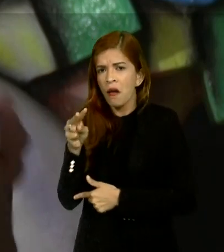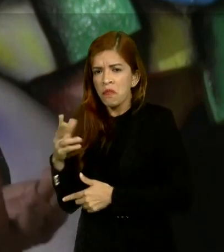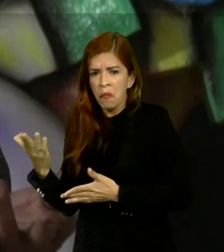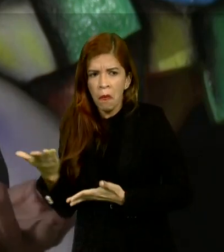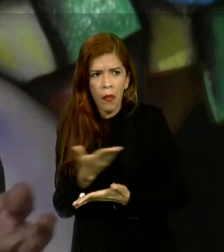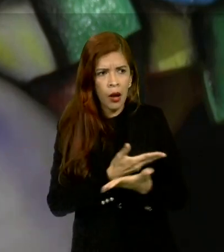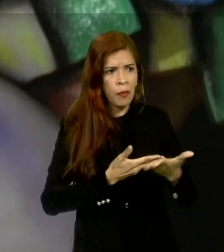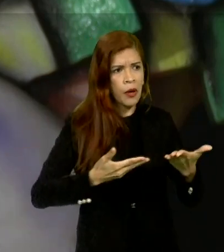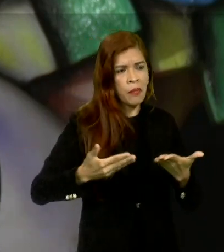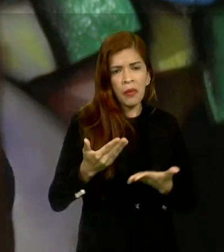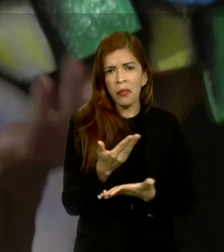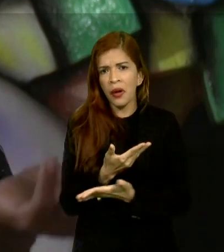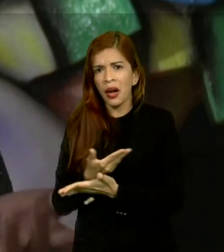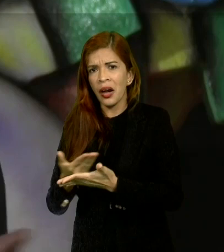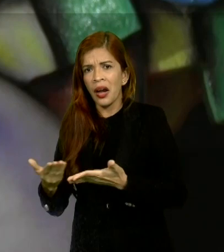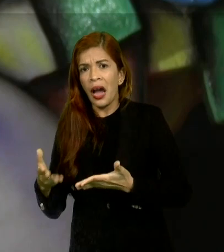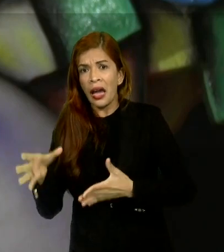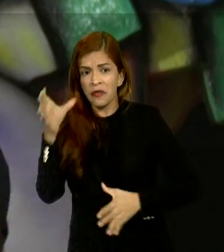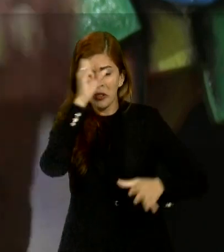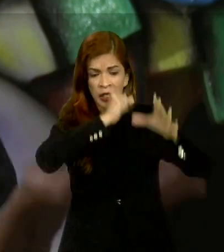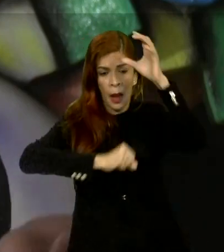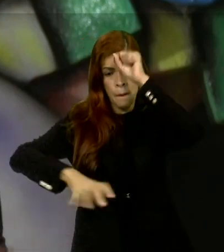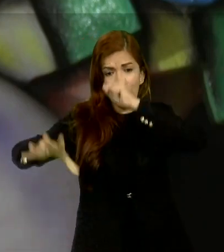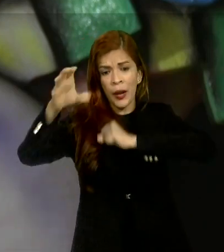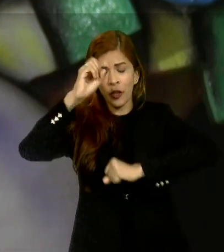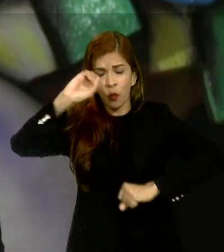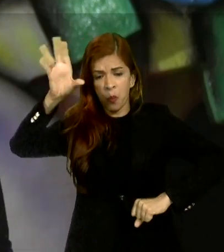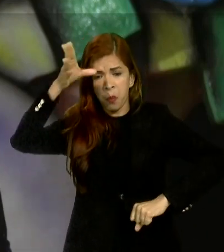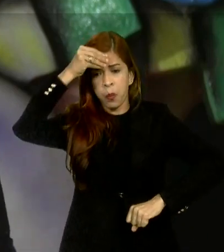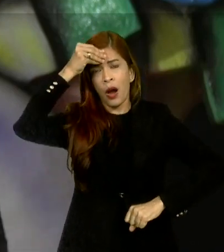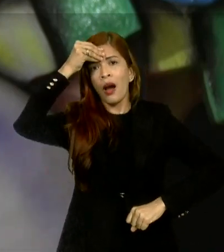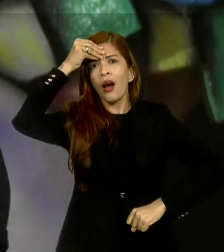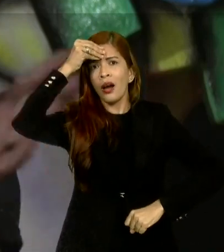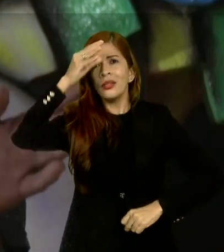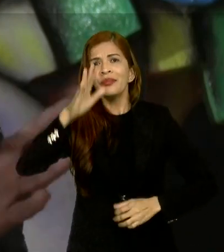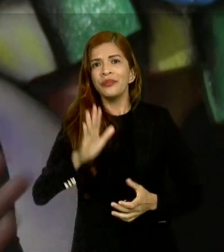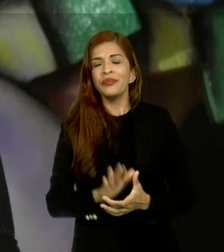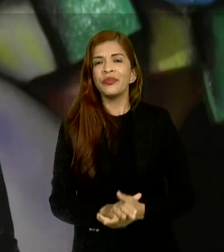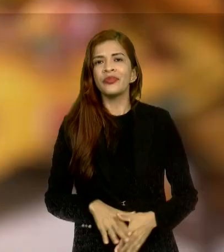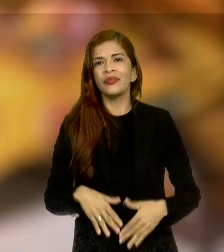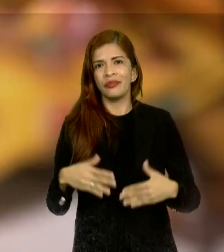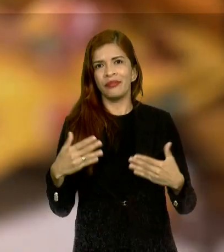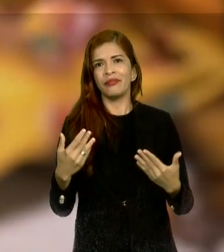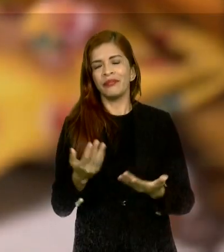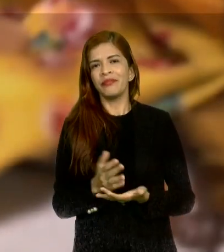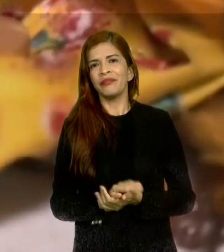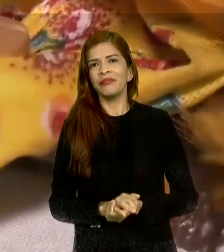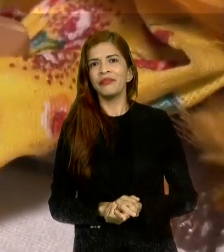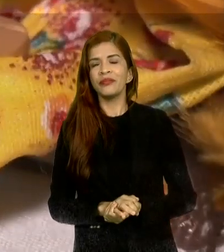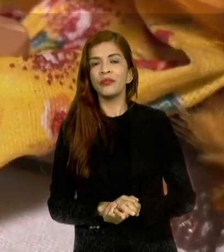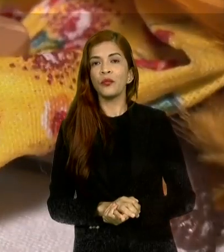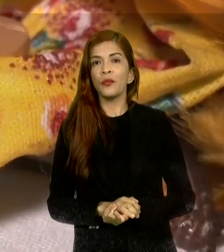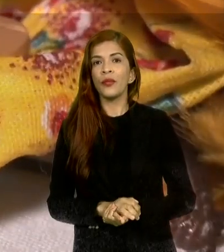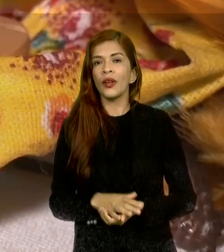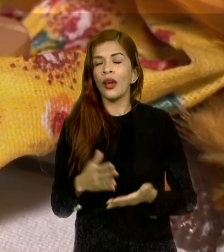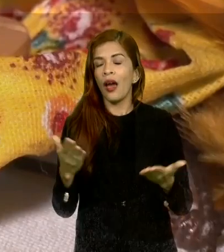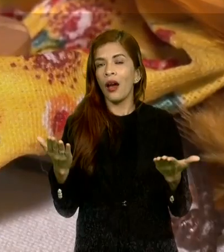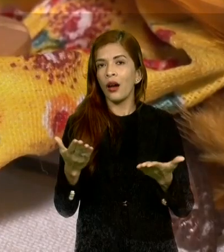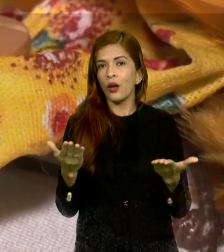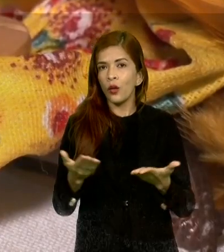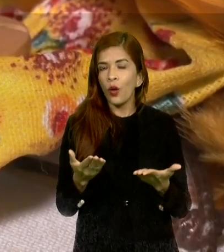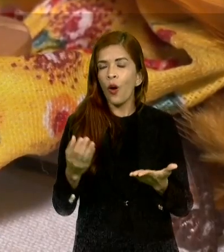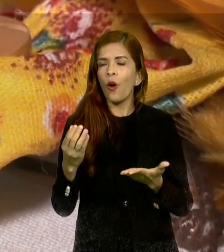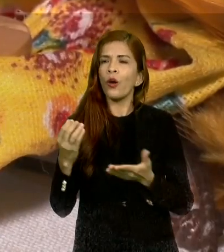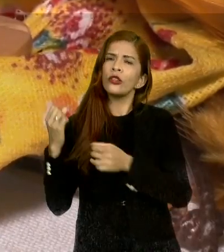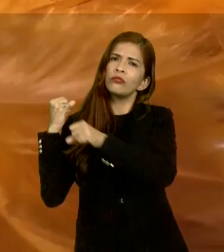vira um ferreiro sem querer, um carpinteiro cenográfico, e assim vai, né? O resultado de anos de experiência